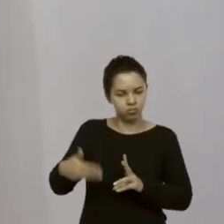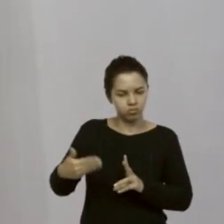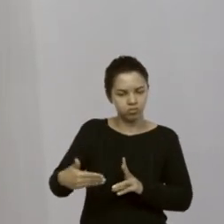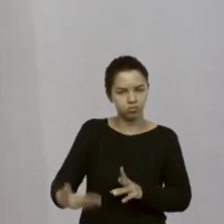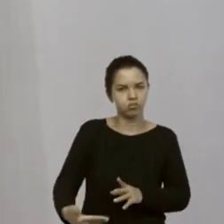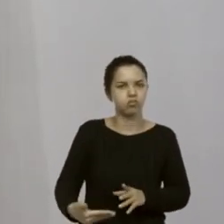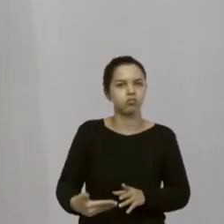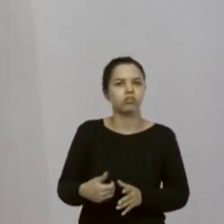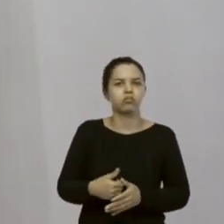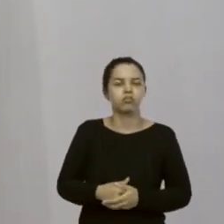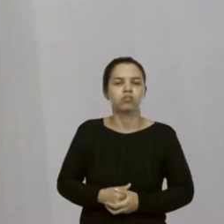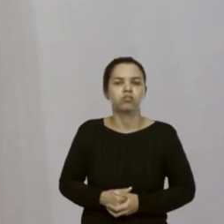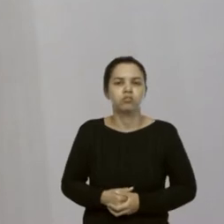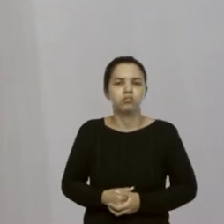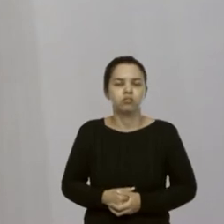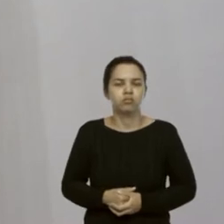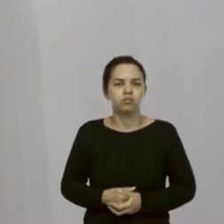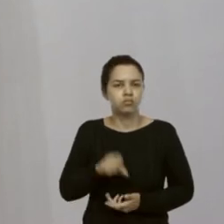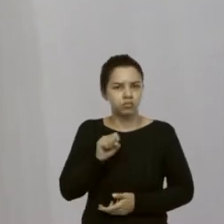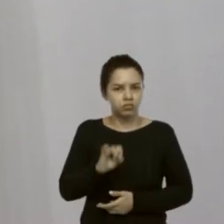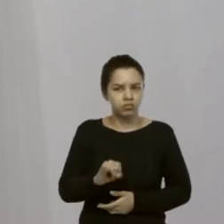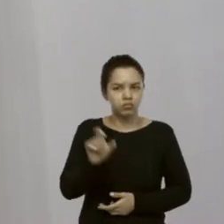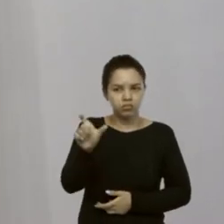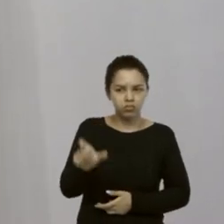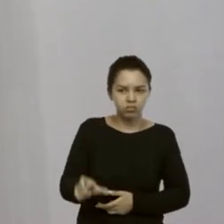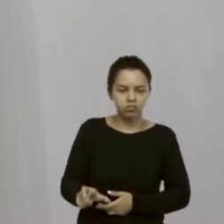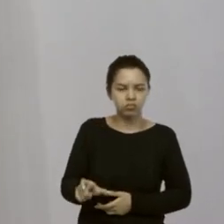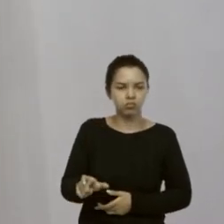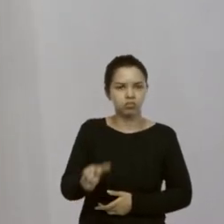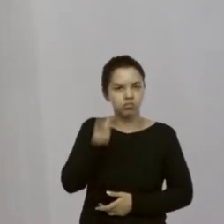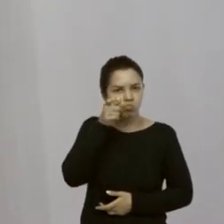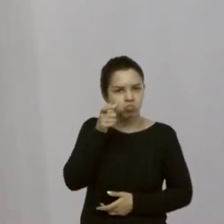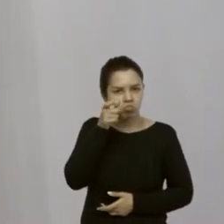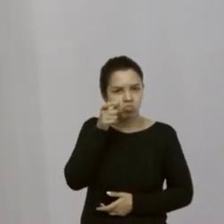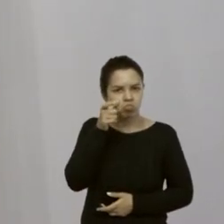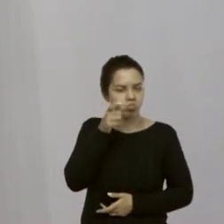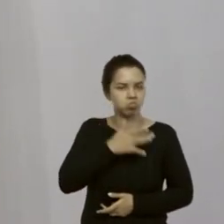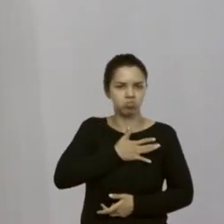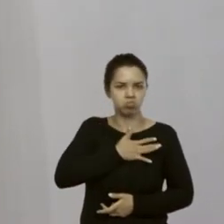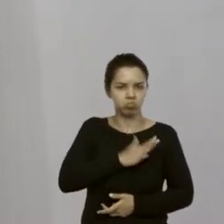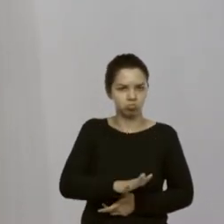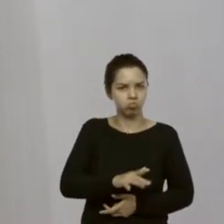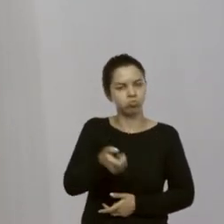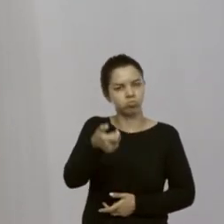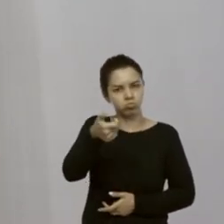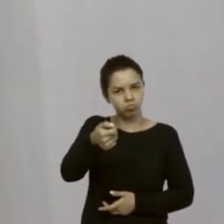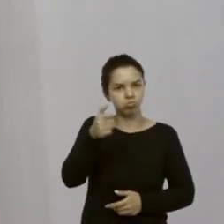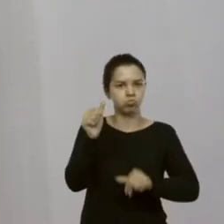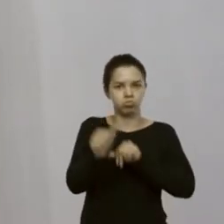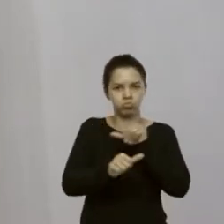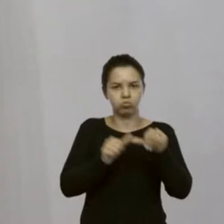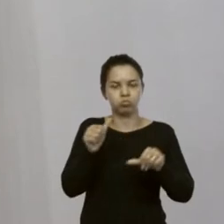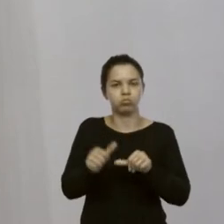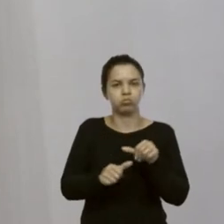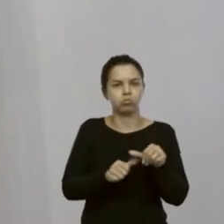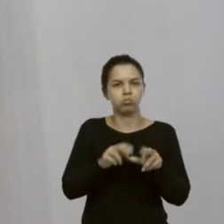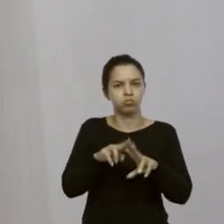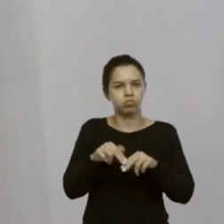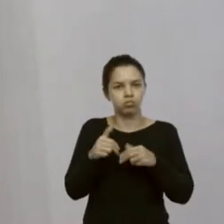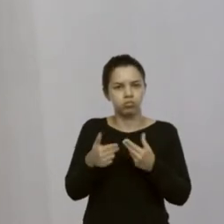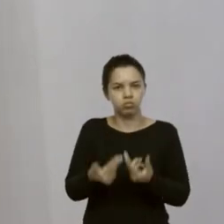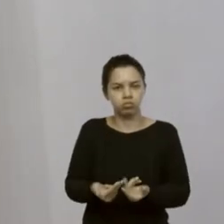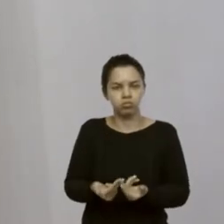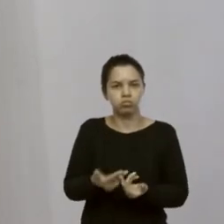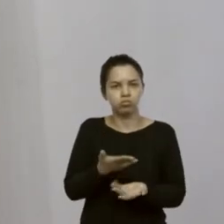o telespectador, não gostarem do conteúdo exposto, eles mudam de canal. Por isso, as senhoras e senhores